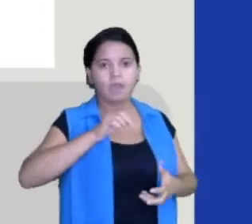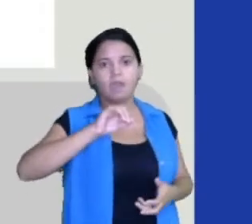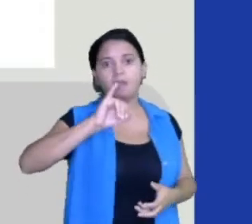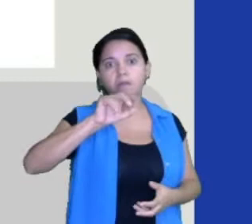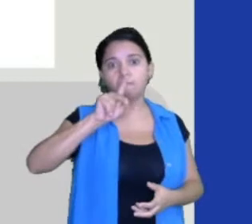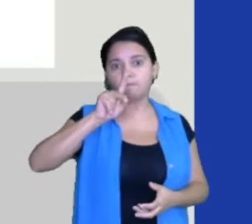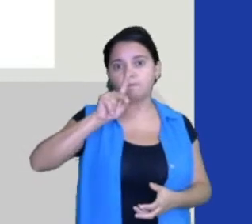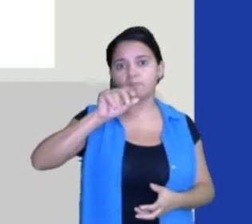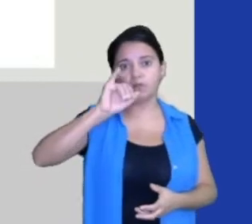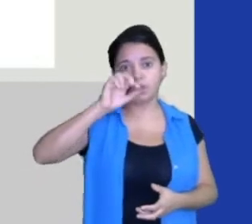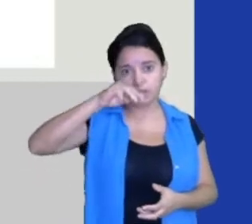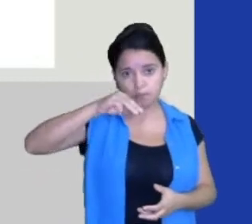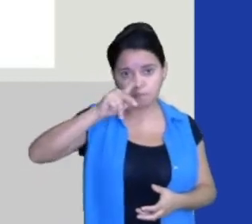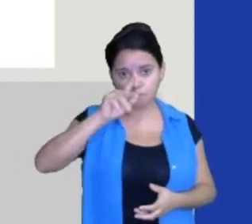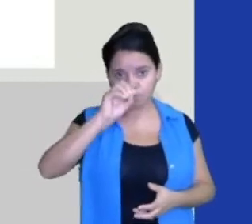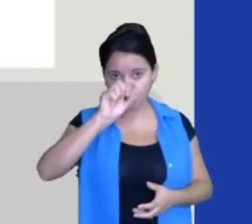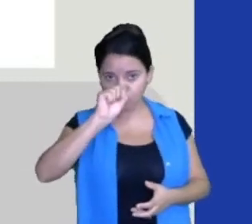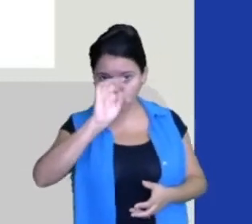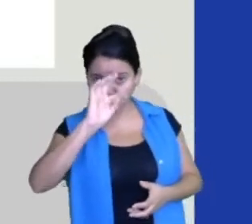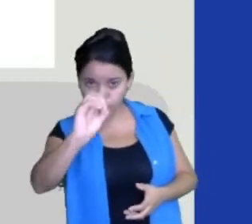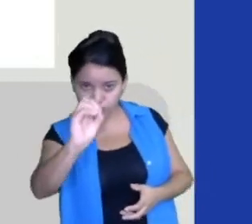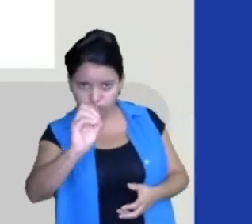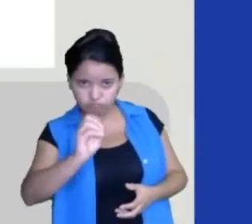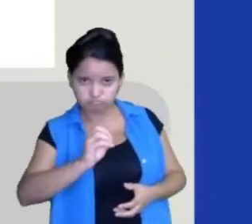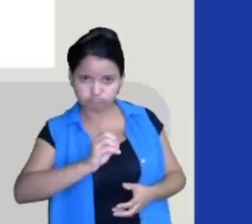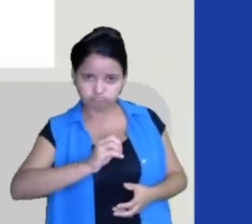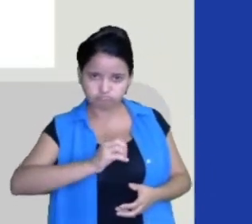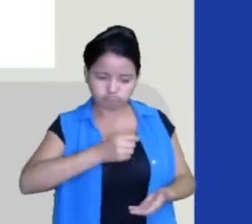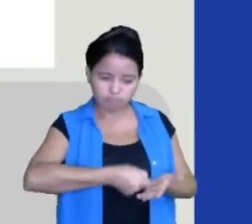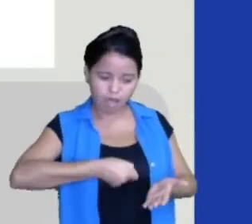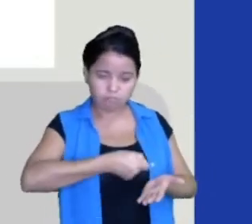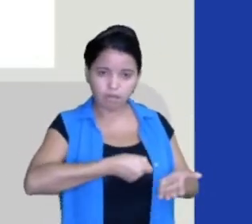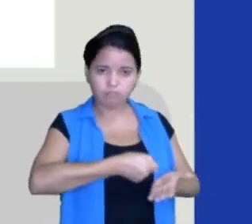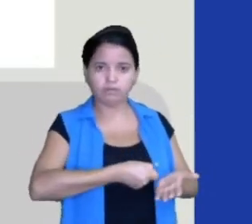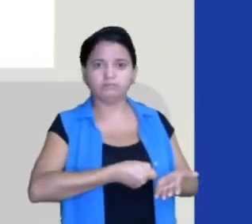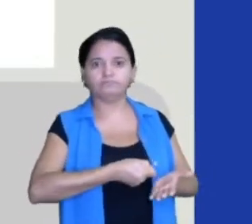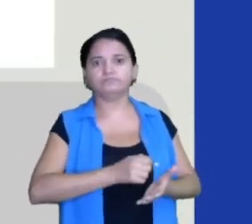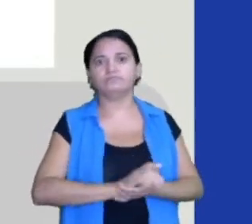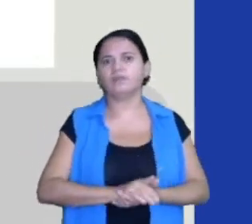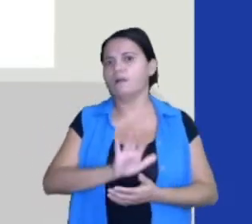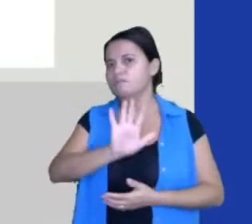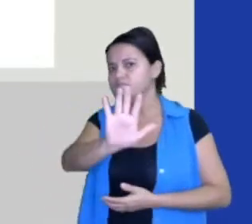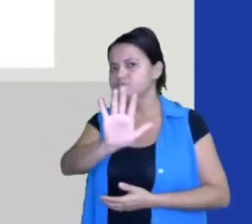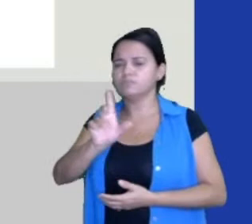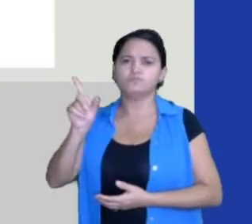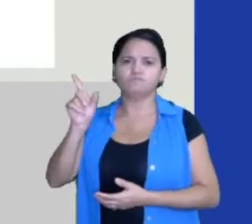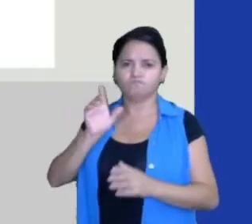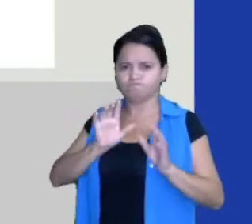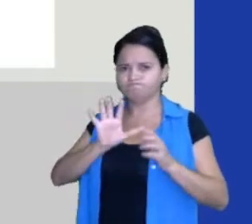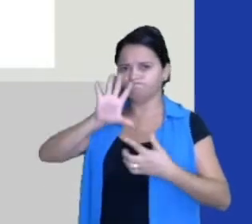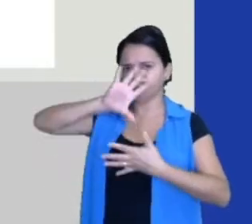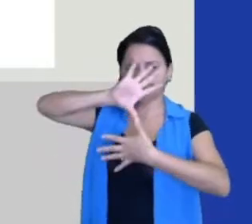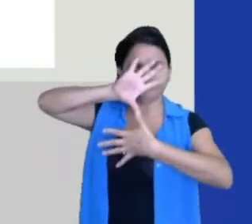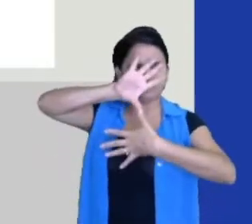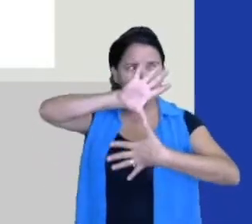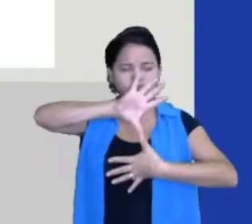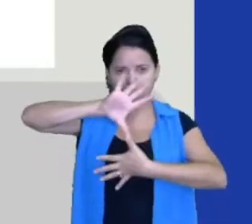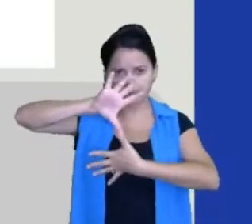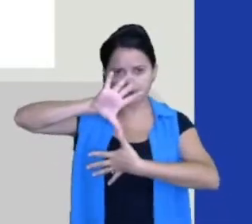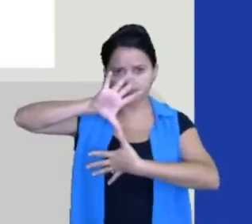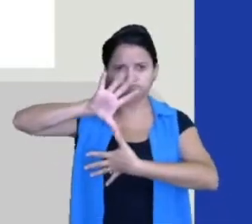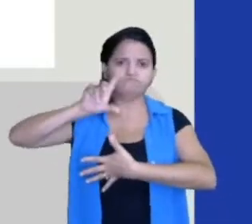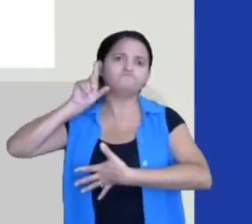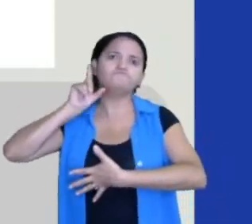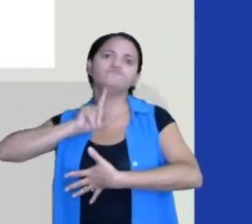olhando esse mapa, a localização dos Estados Unidos e a localização da Inglaterra. Como vocês podem